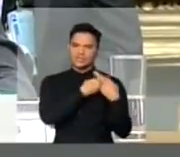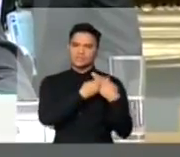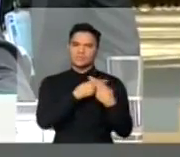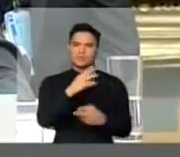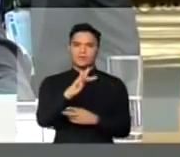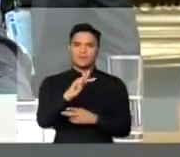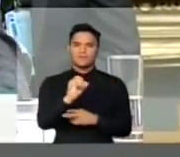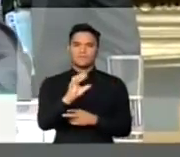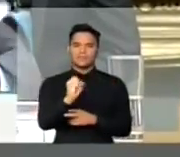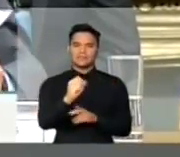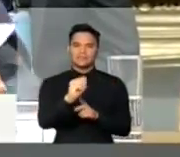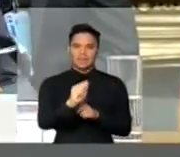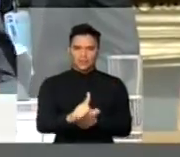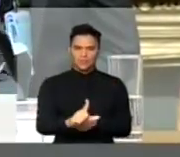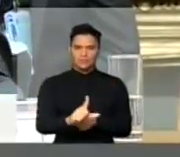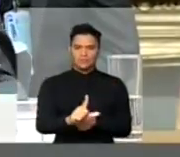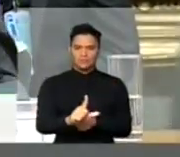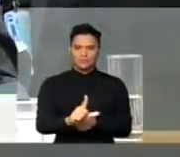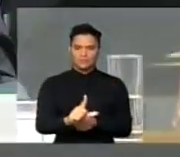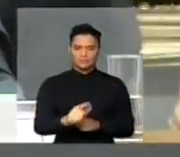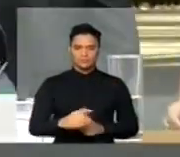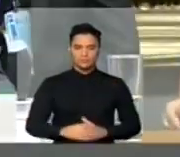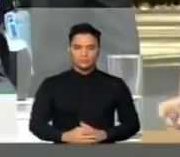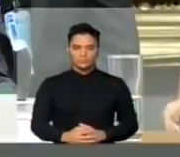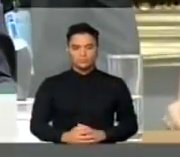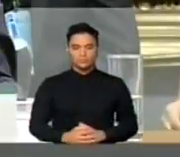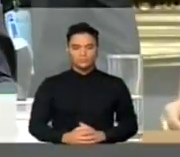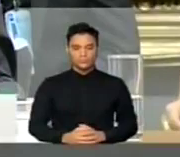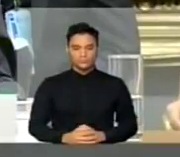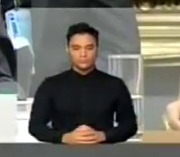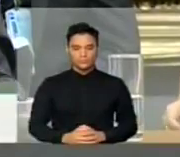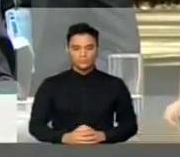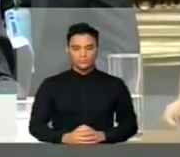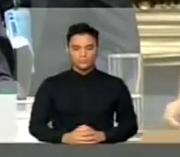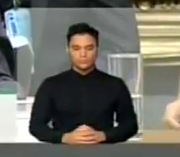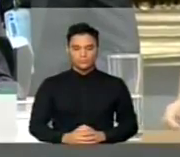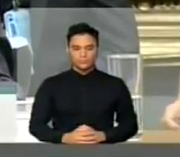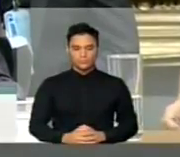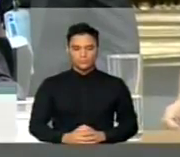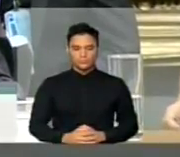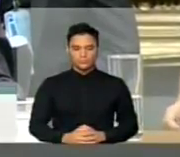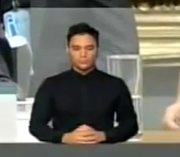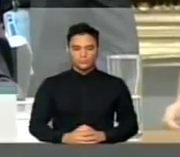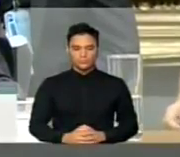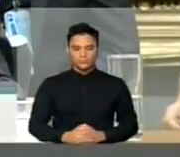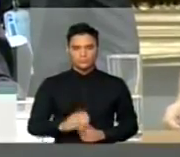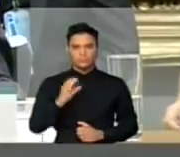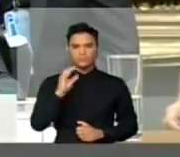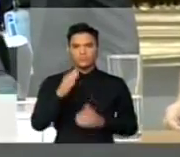responsabilidade. Só um minutinho. Só um minutinho, momento.